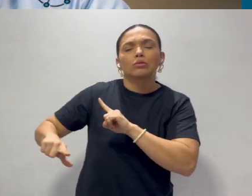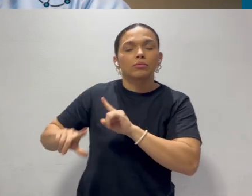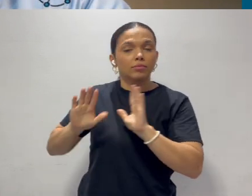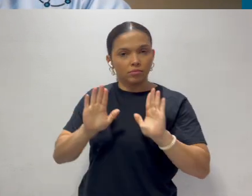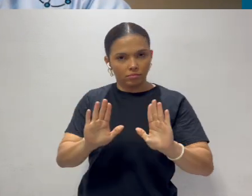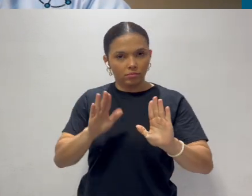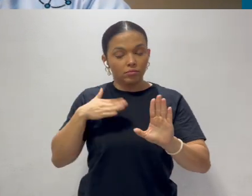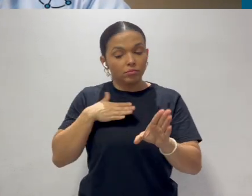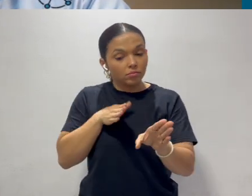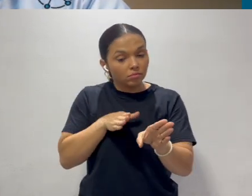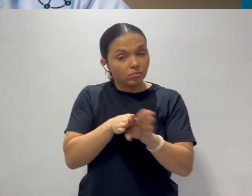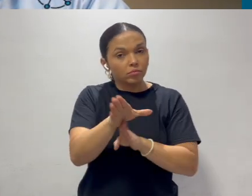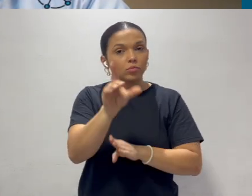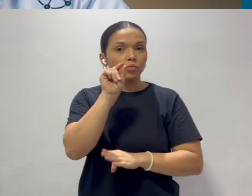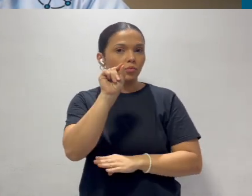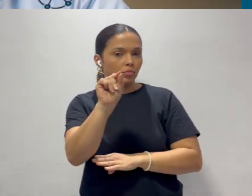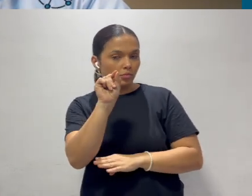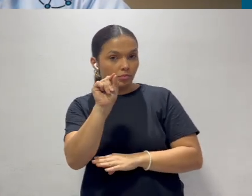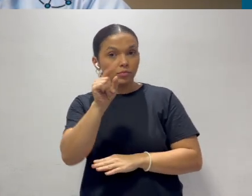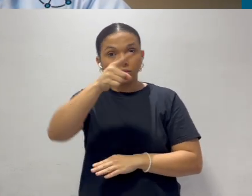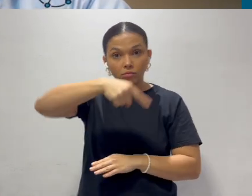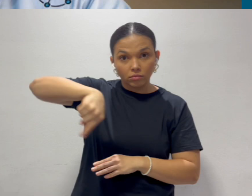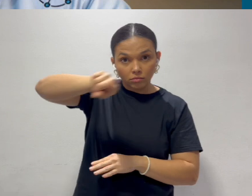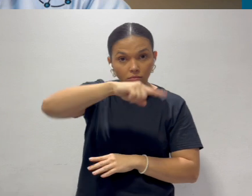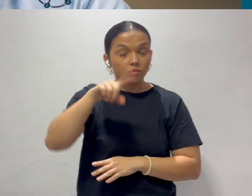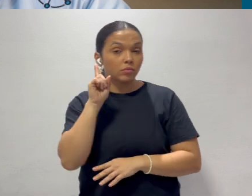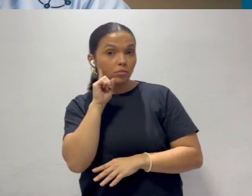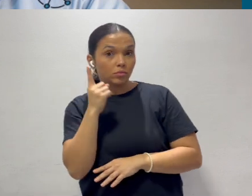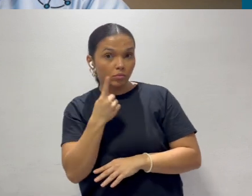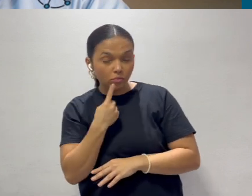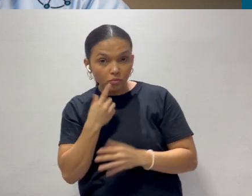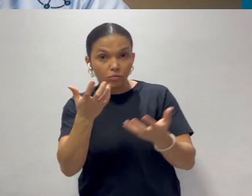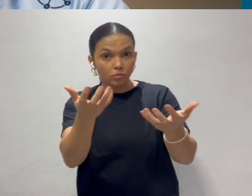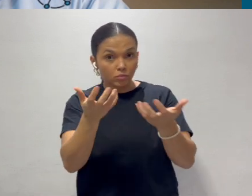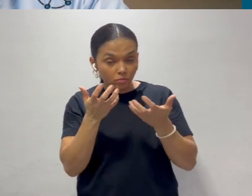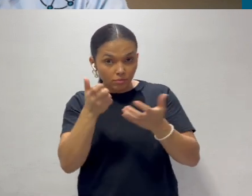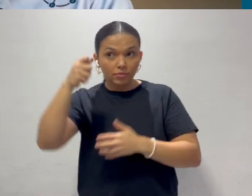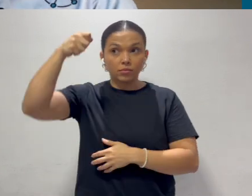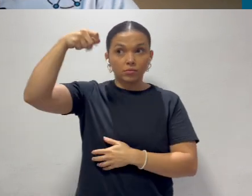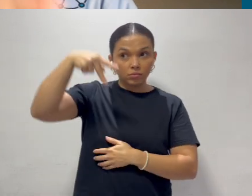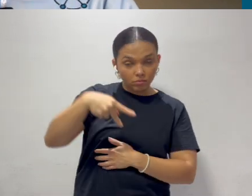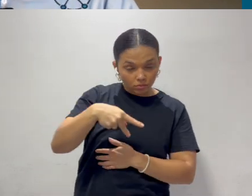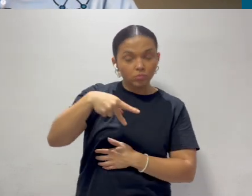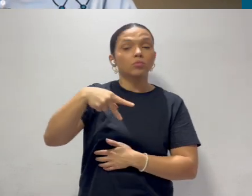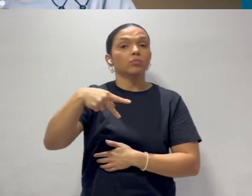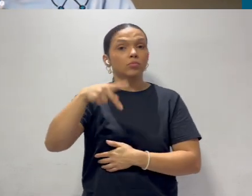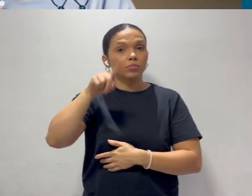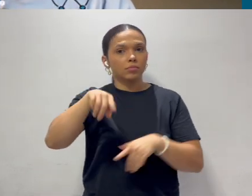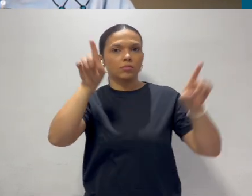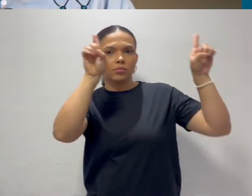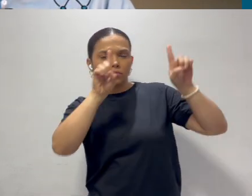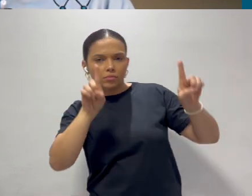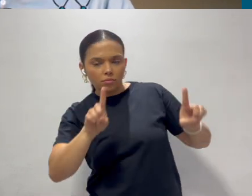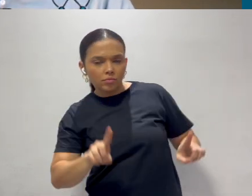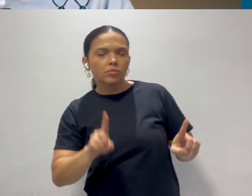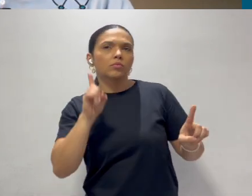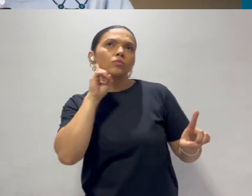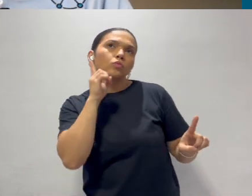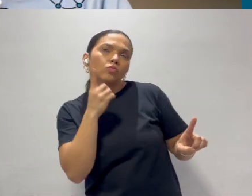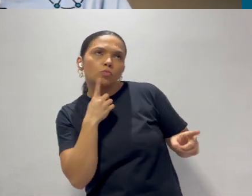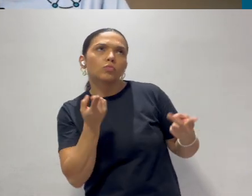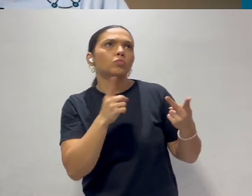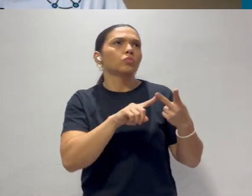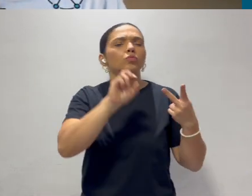eu aconselho? Você que está aí buscando uma aposentadoria da pessoa com deficiência, tá? Seja ela